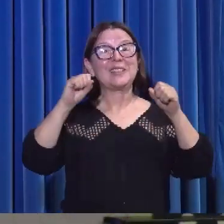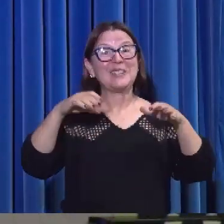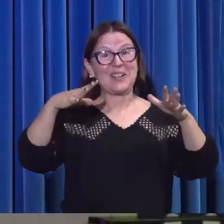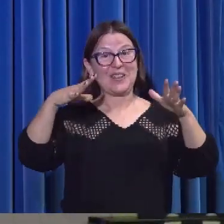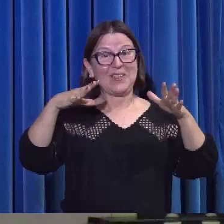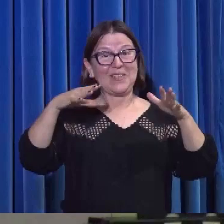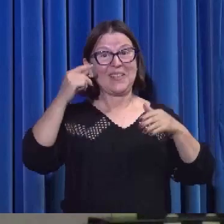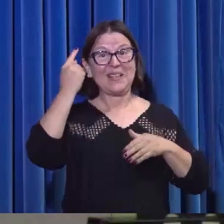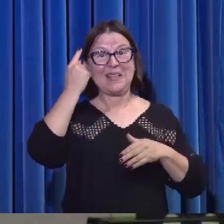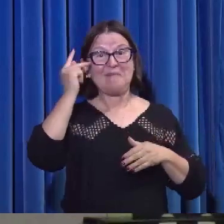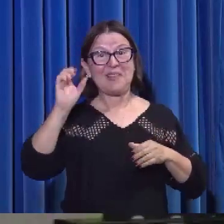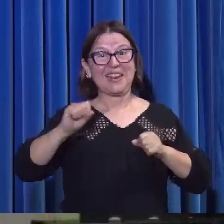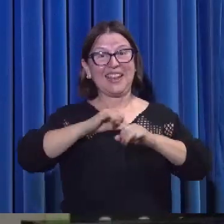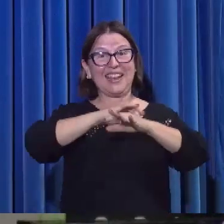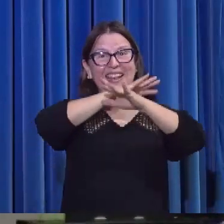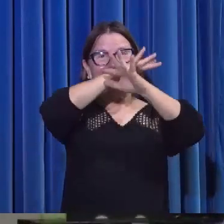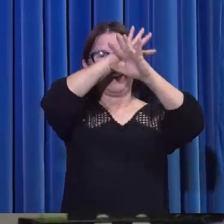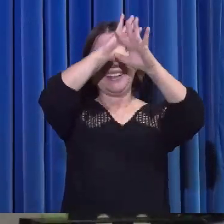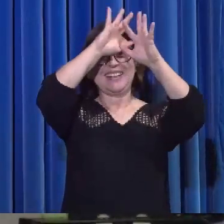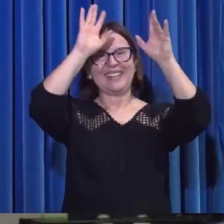Você não foi criado, eu não fui criado para